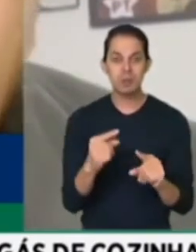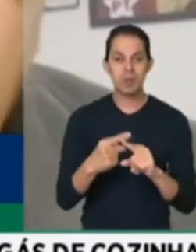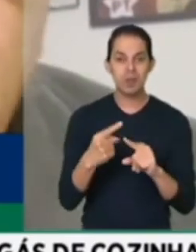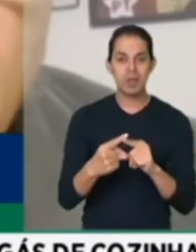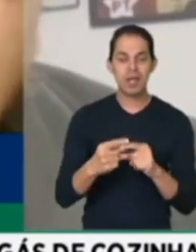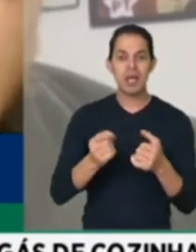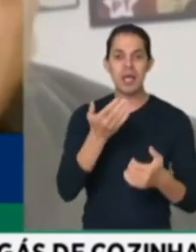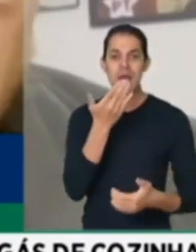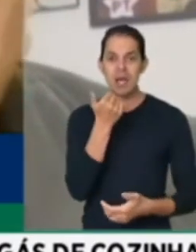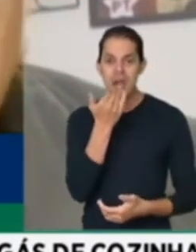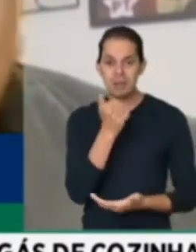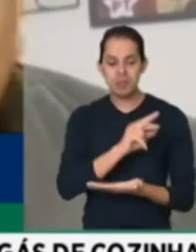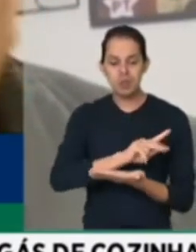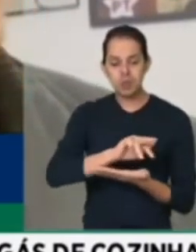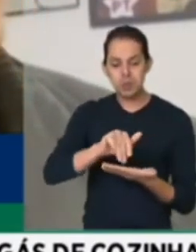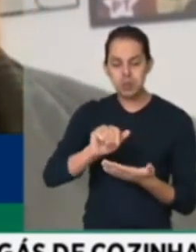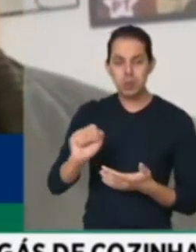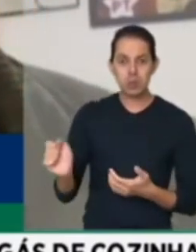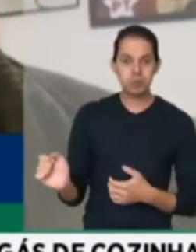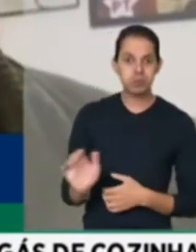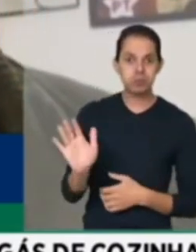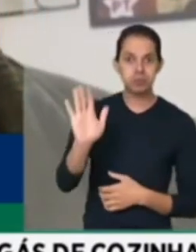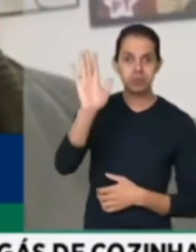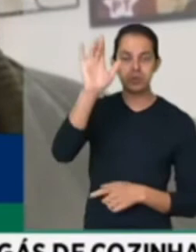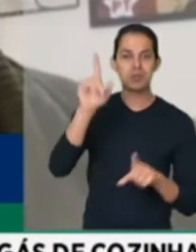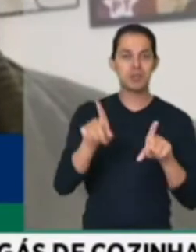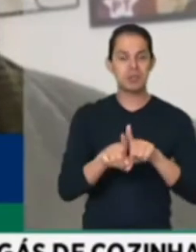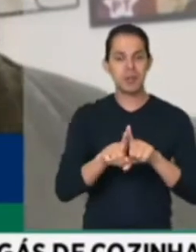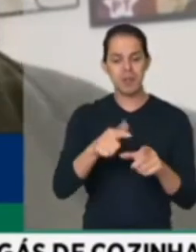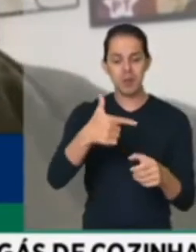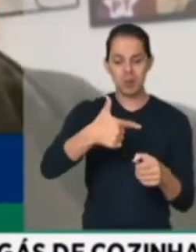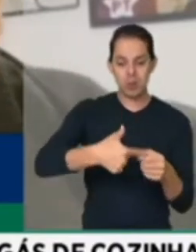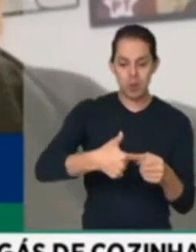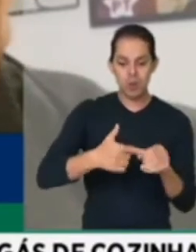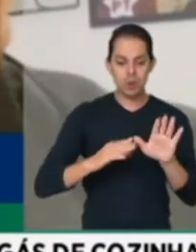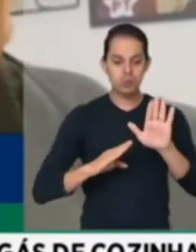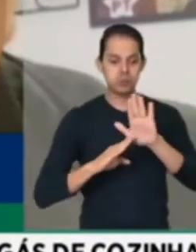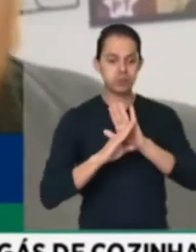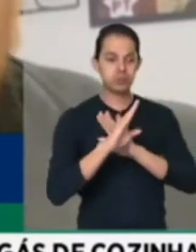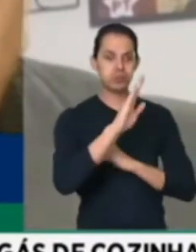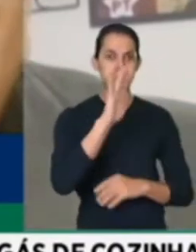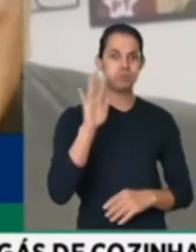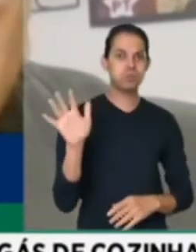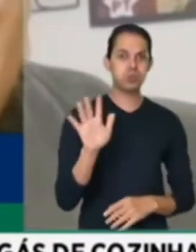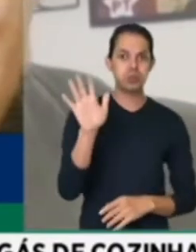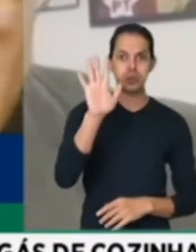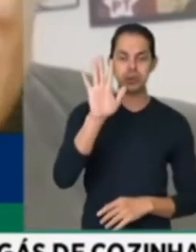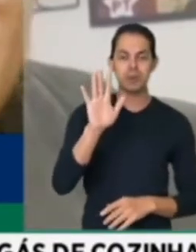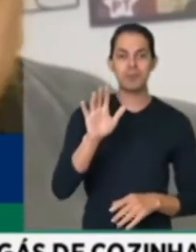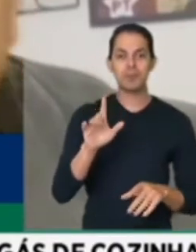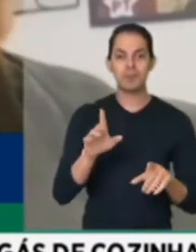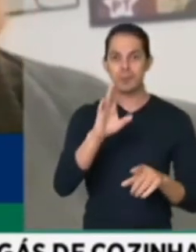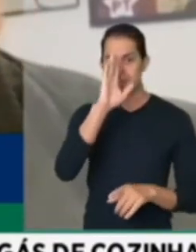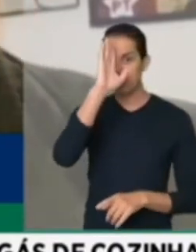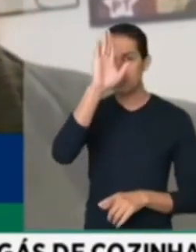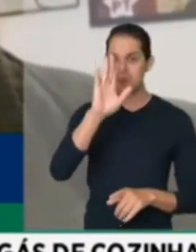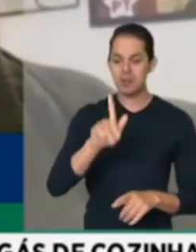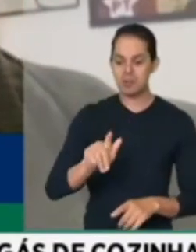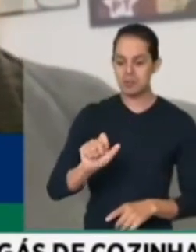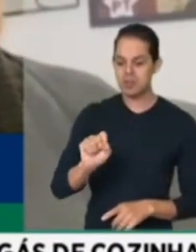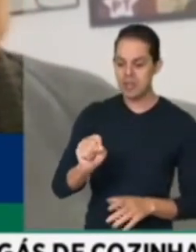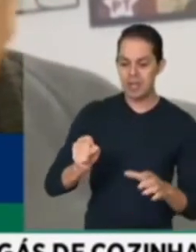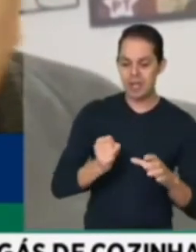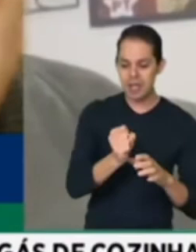dos alimentos, ainda tem a alta dos combustíveis, particularmente o gás de cozinha e o